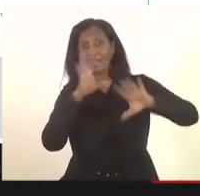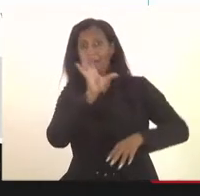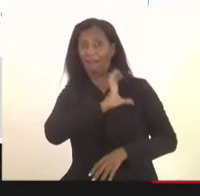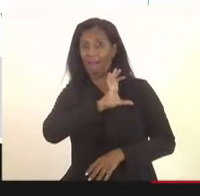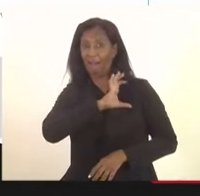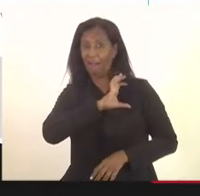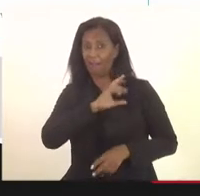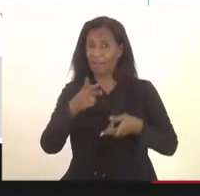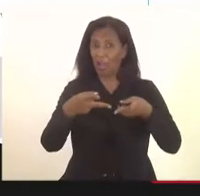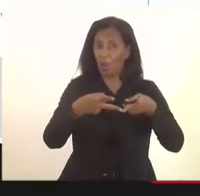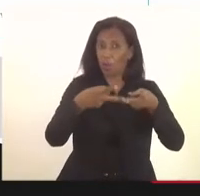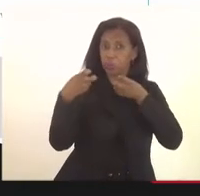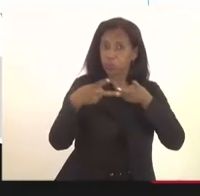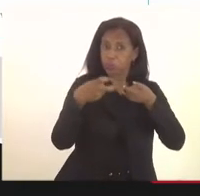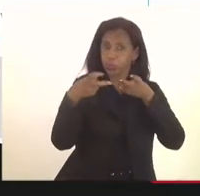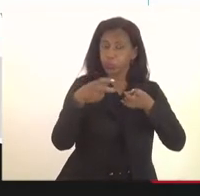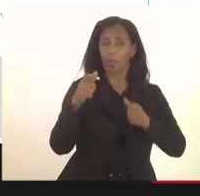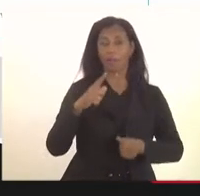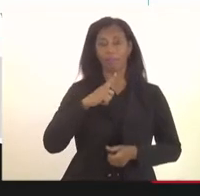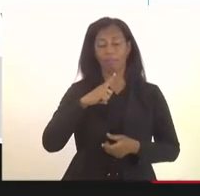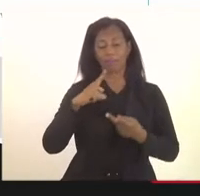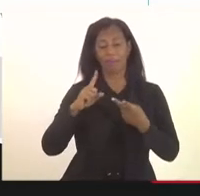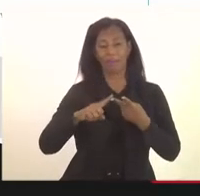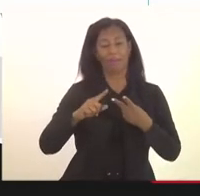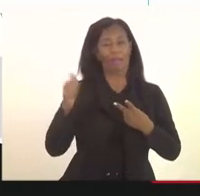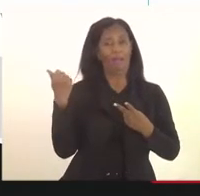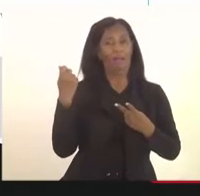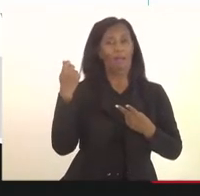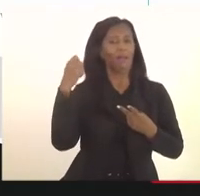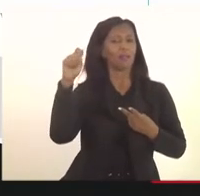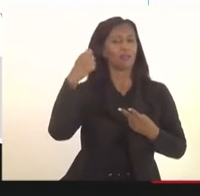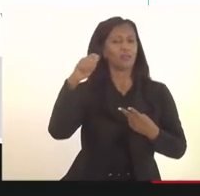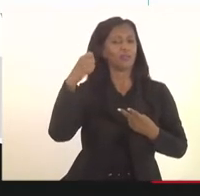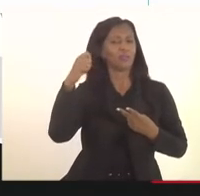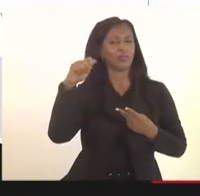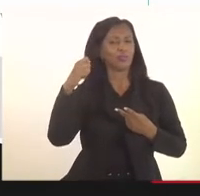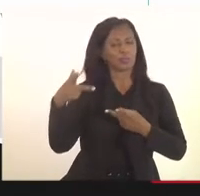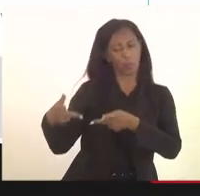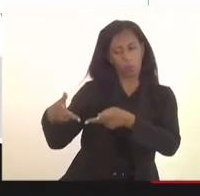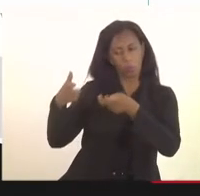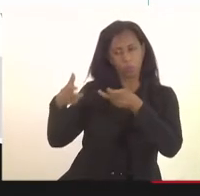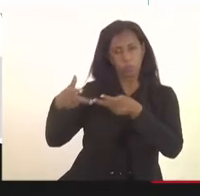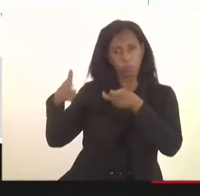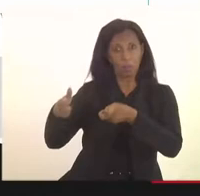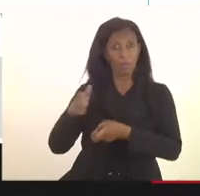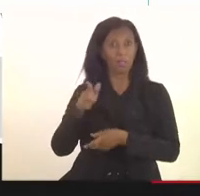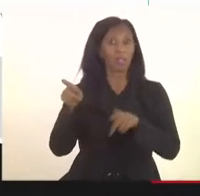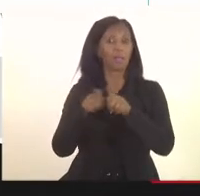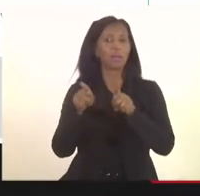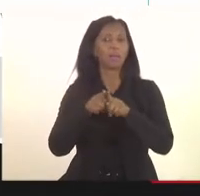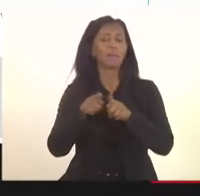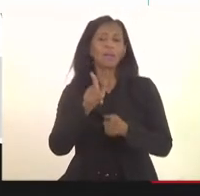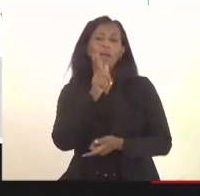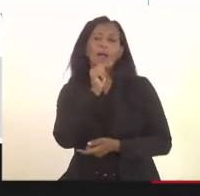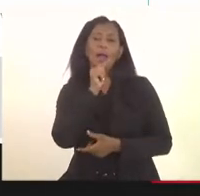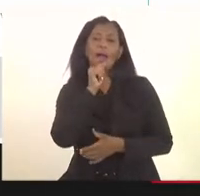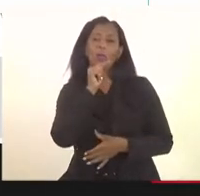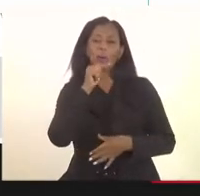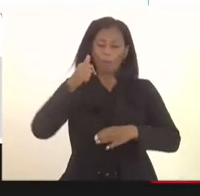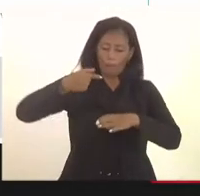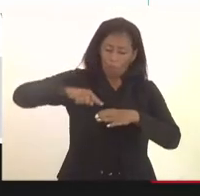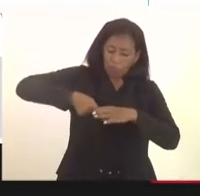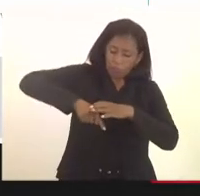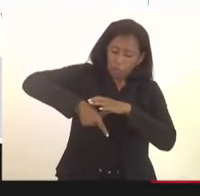não convencionais, e na Argentina, com o mesmo propósito, e na exploração de águas profundas, a